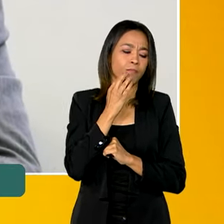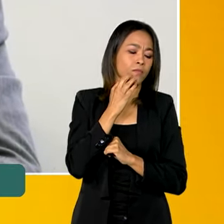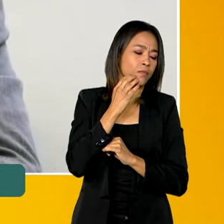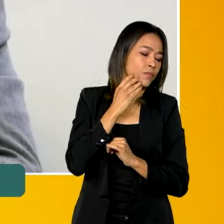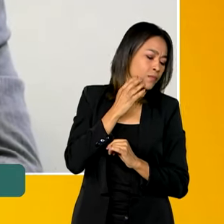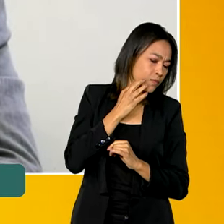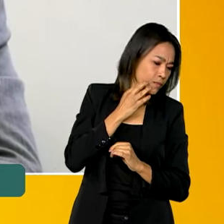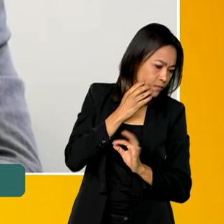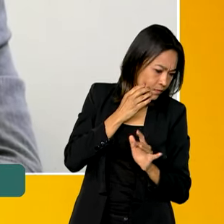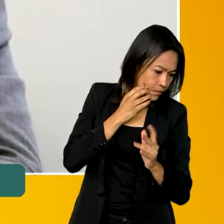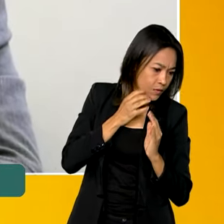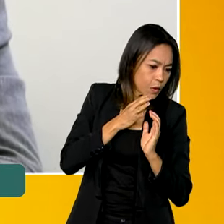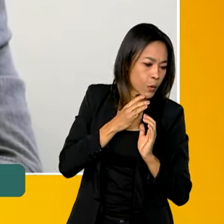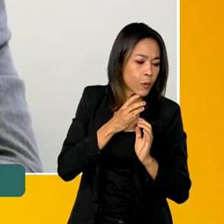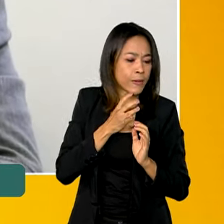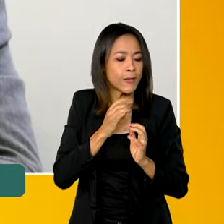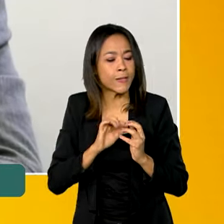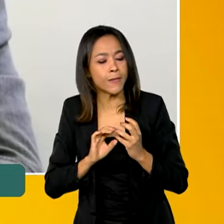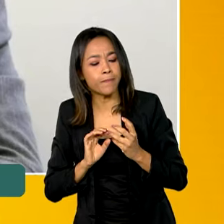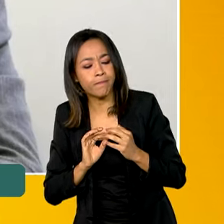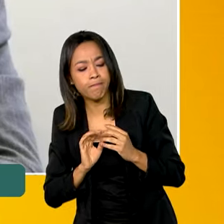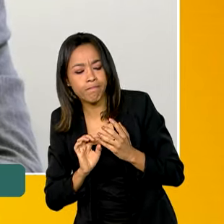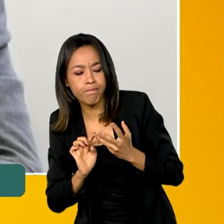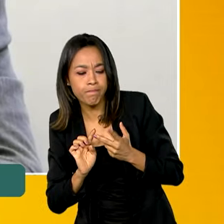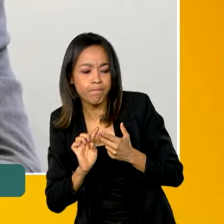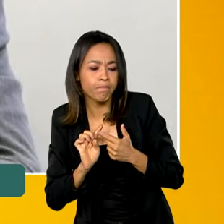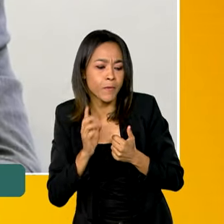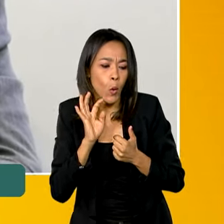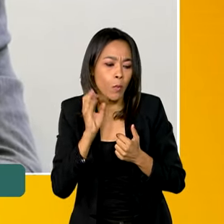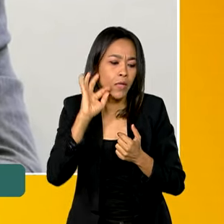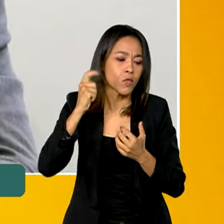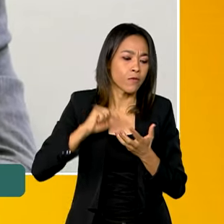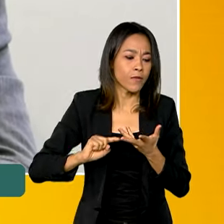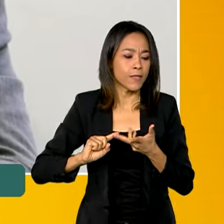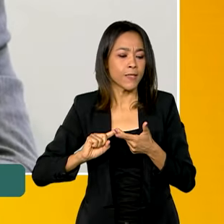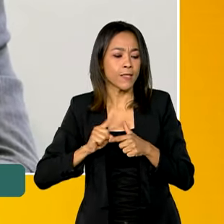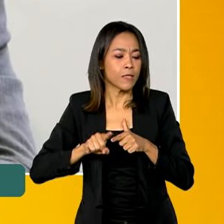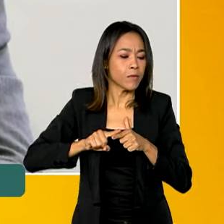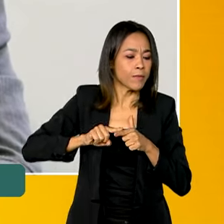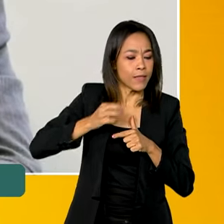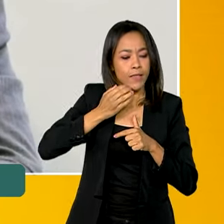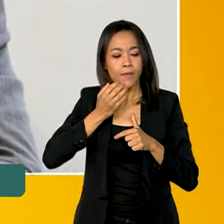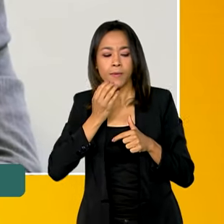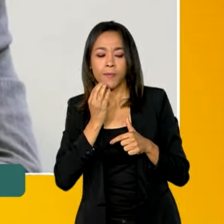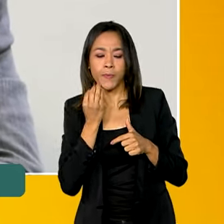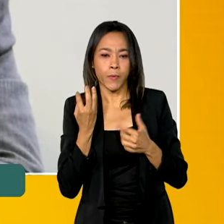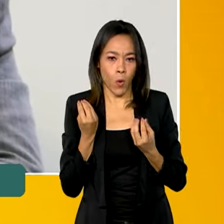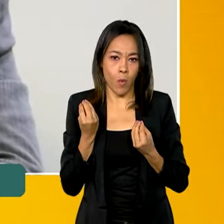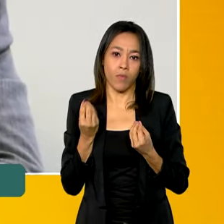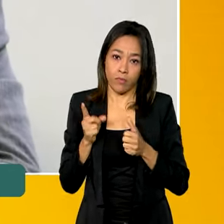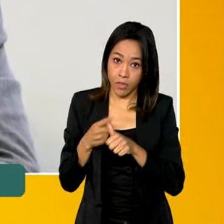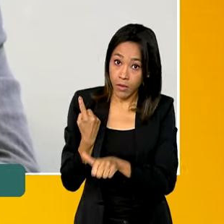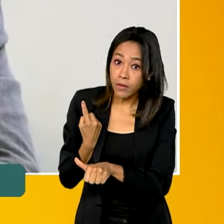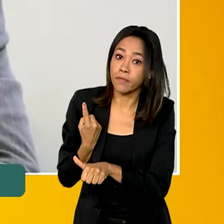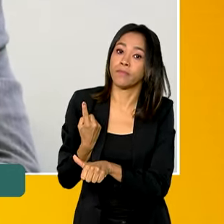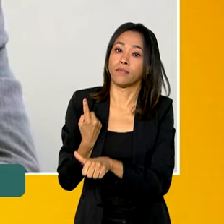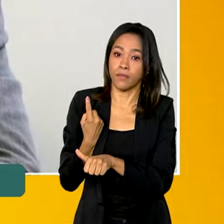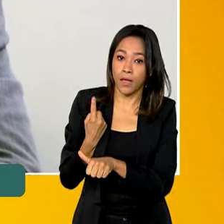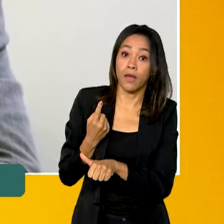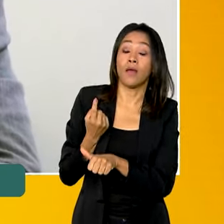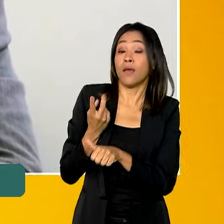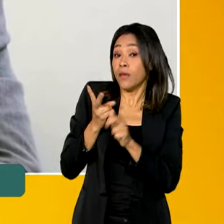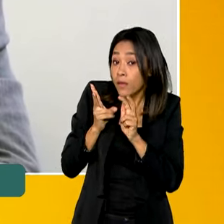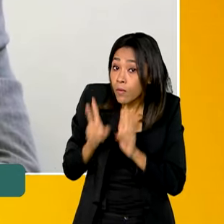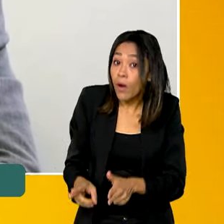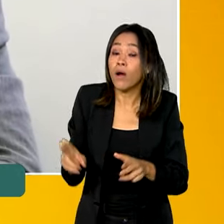saber um pouco mais sobre ele e eh a gente tenta criar hipótese de como resolver aquele problema do mesmo jeito